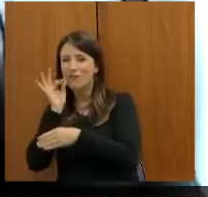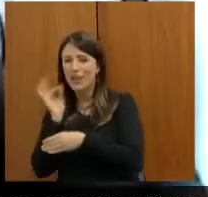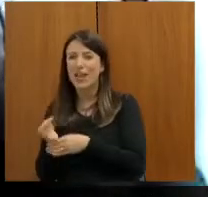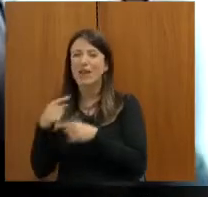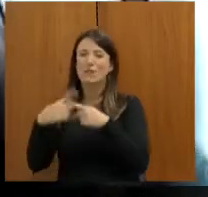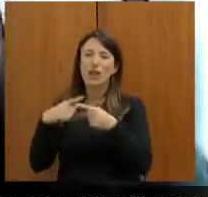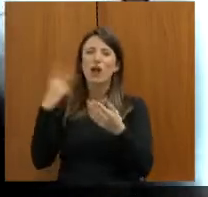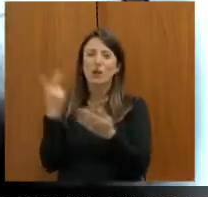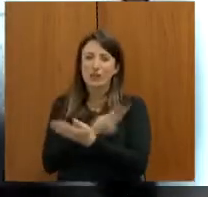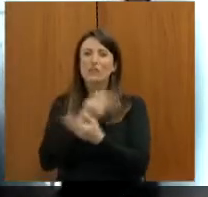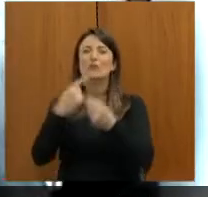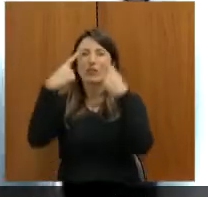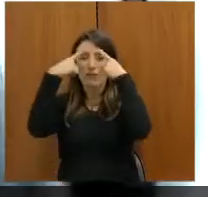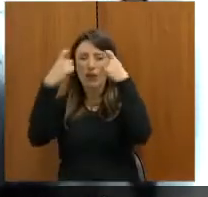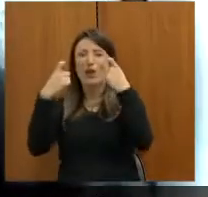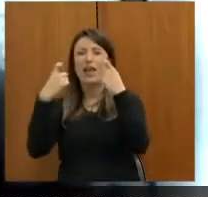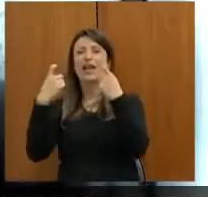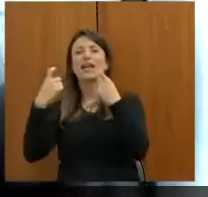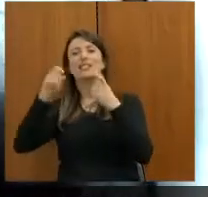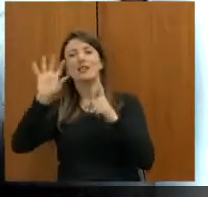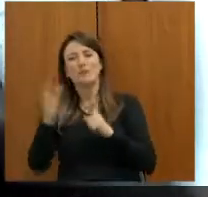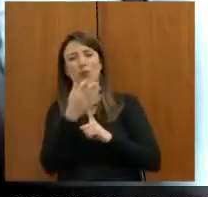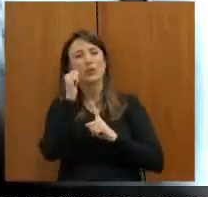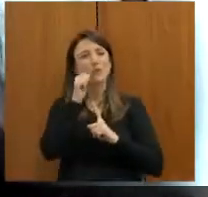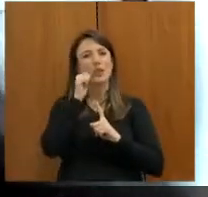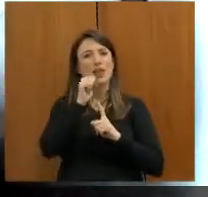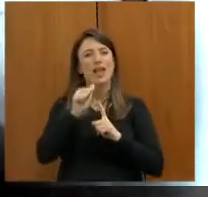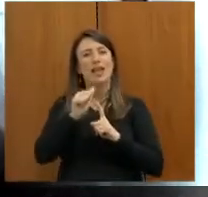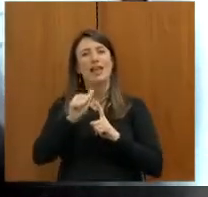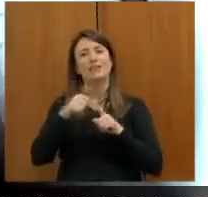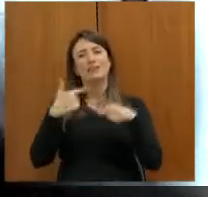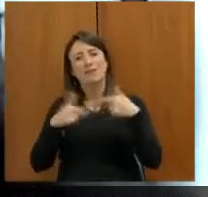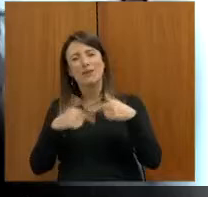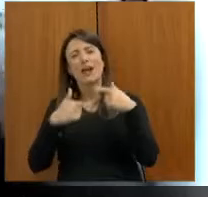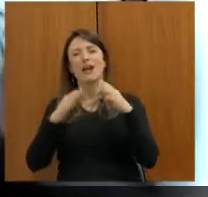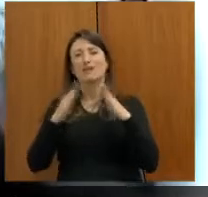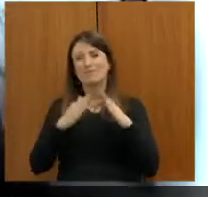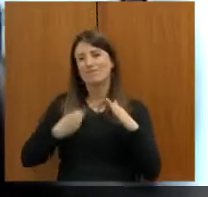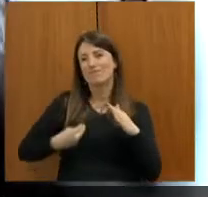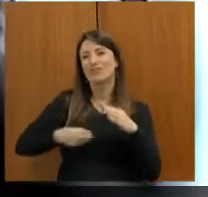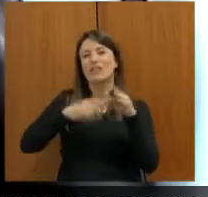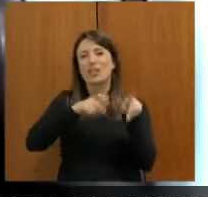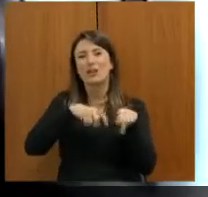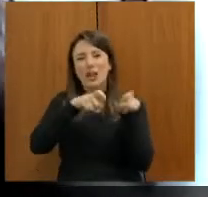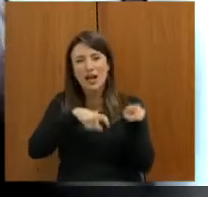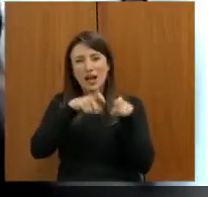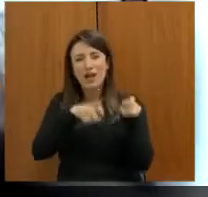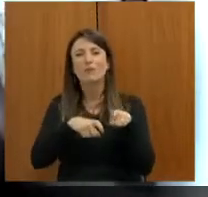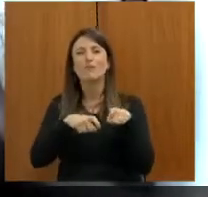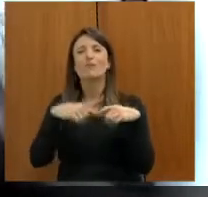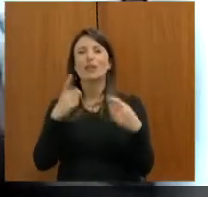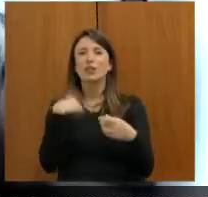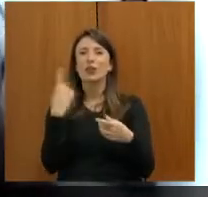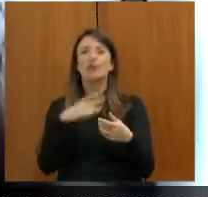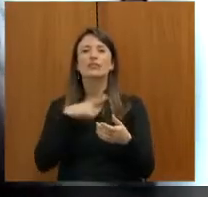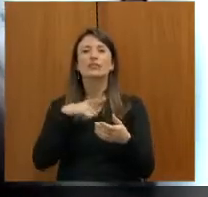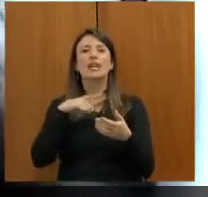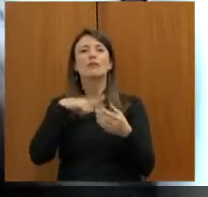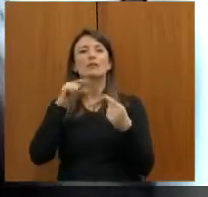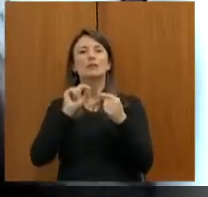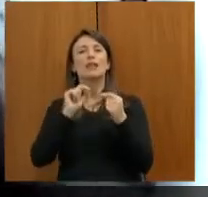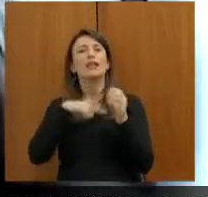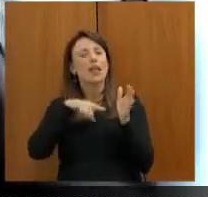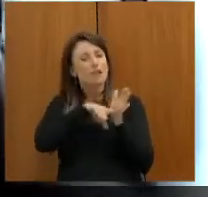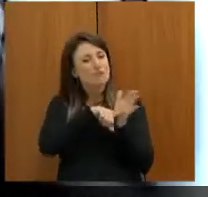mulheres do campo né e e a gente recentemente temos bom então sobre isso numa de uma das alunas do mestrado